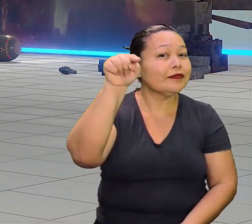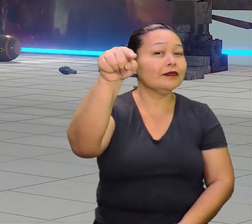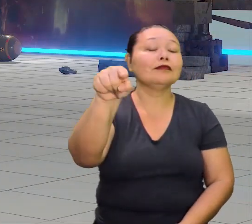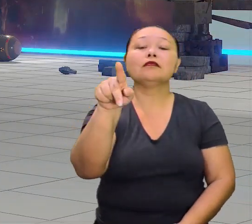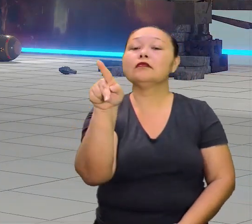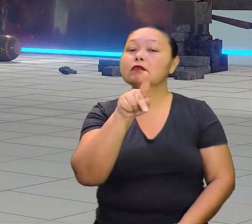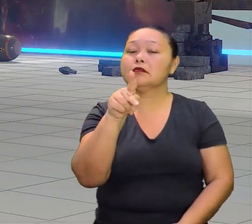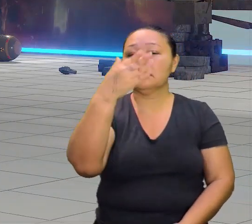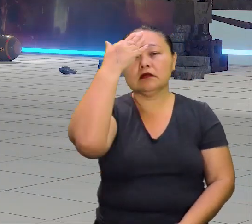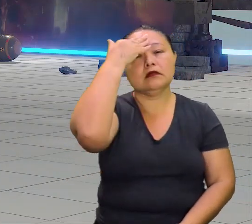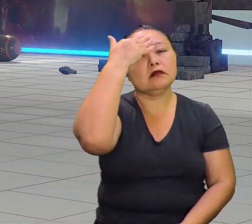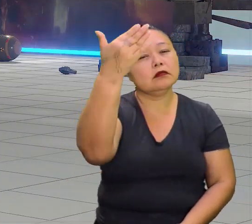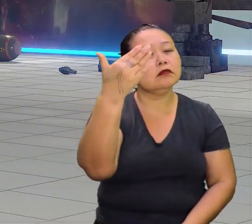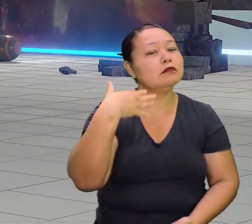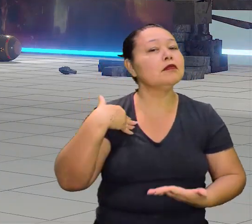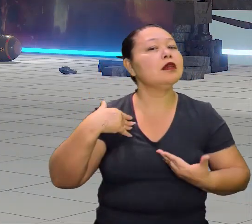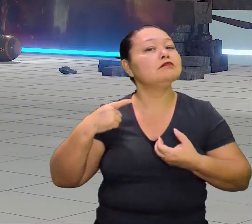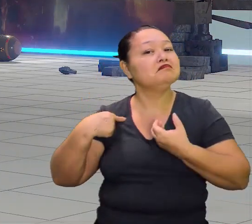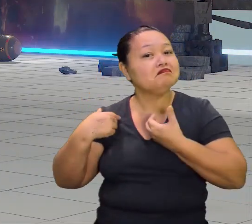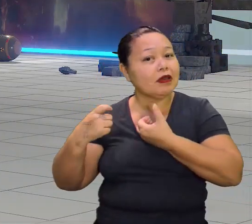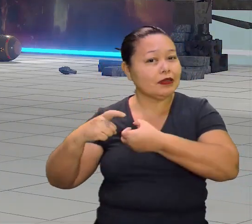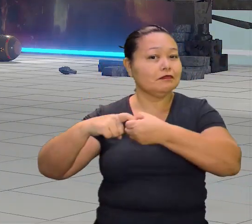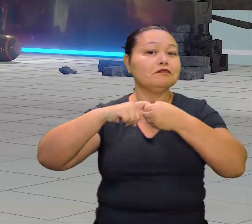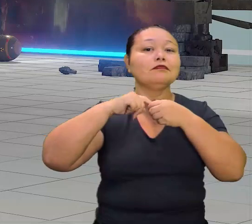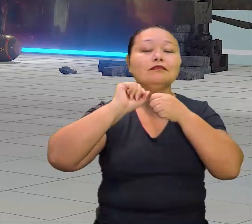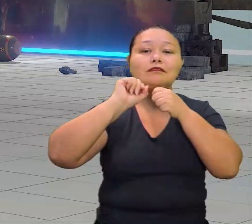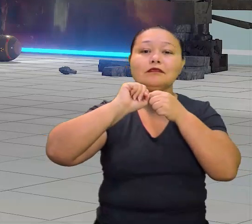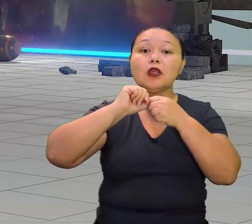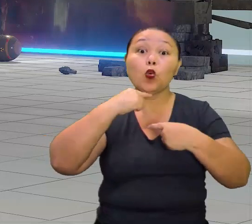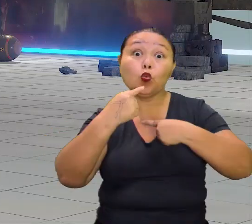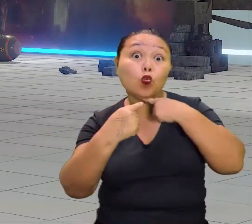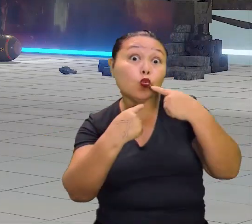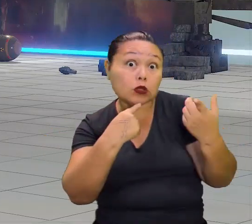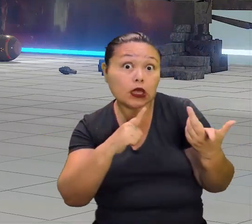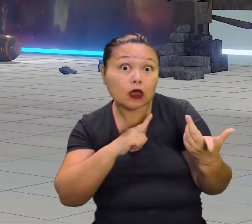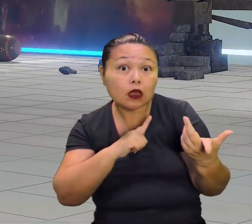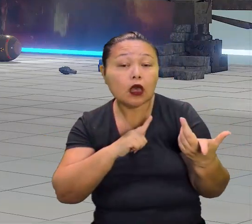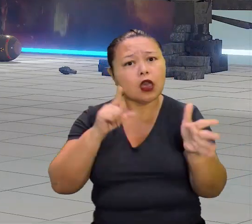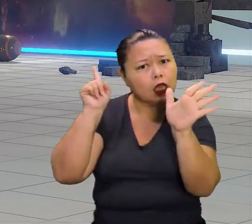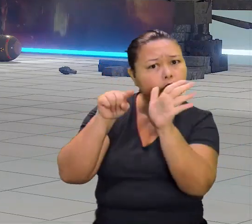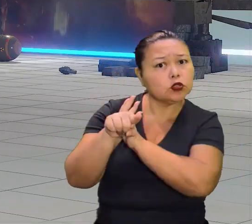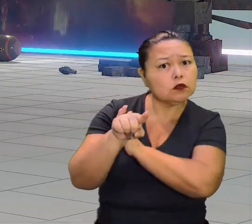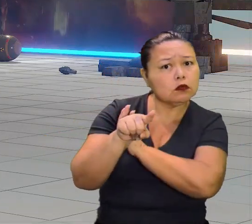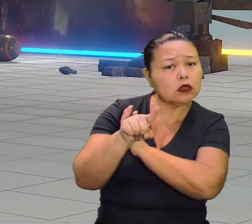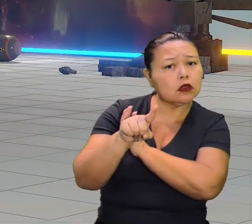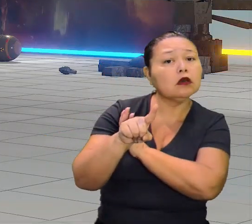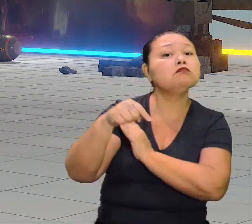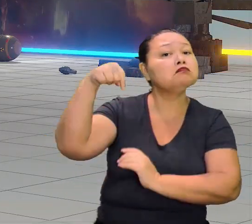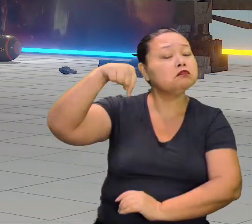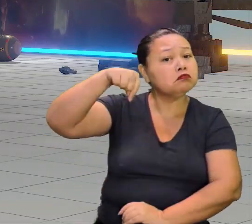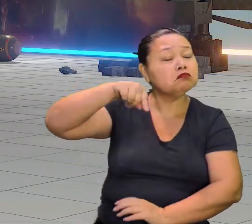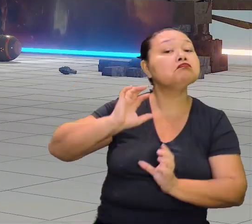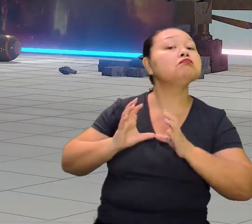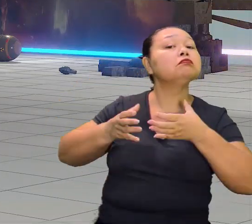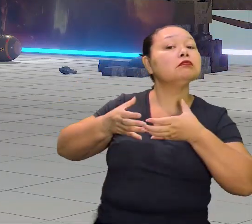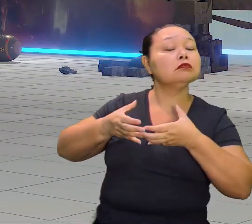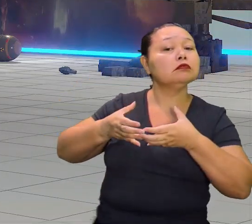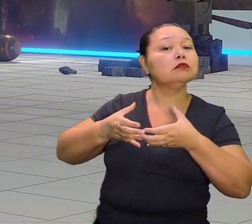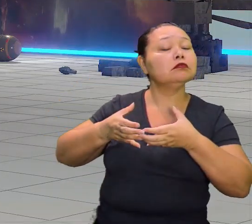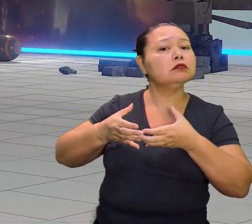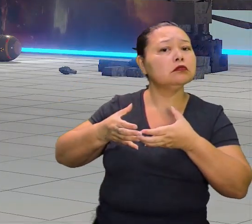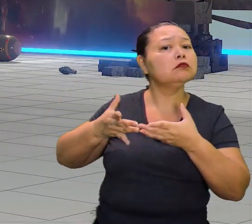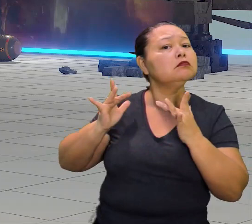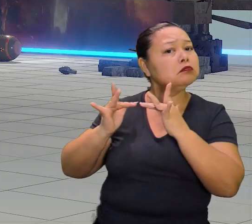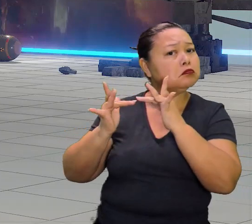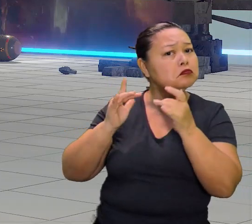ponta, muito obrigado pela sua parceria. Qualquer dúvida, qualquer informação, questionamento, nós temos aqui no nosso grupo, é só